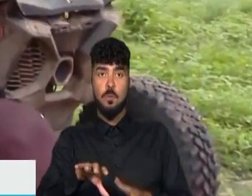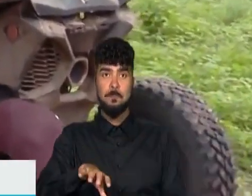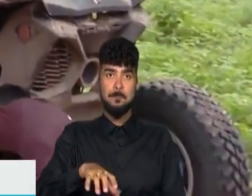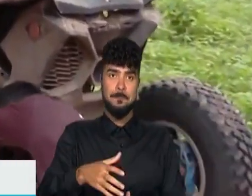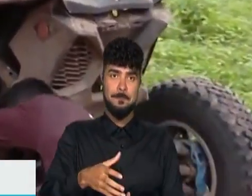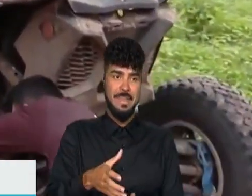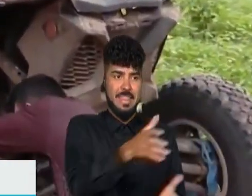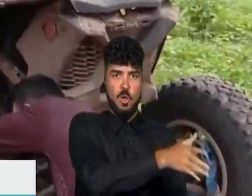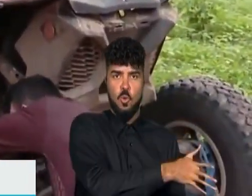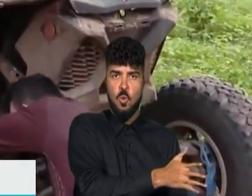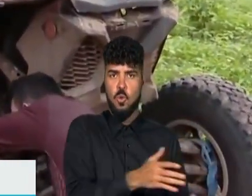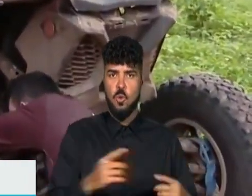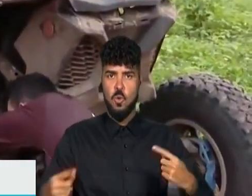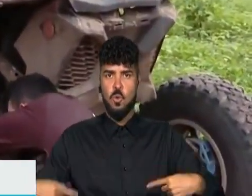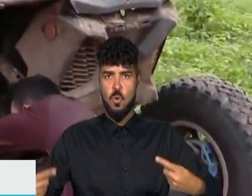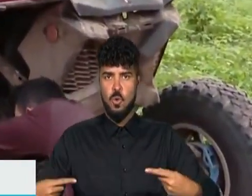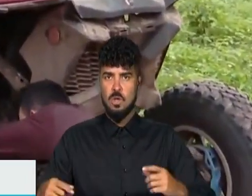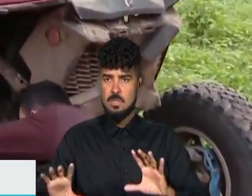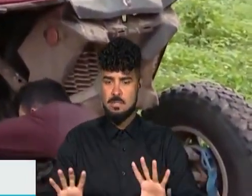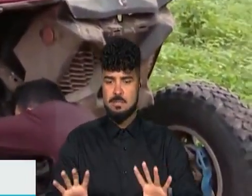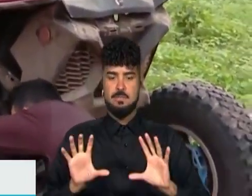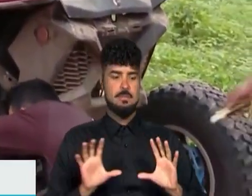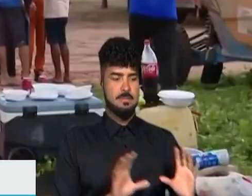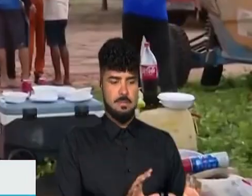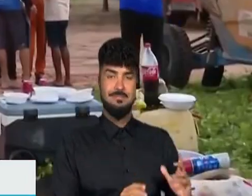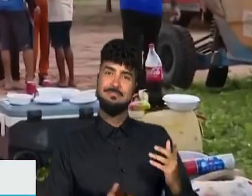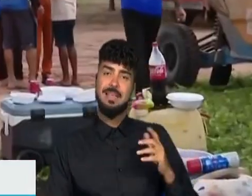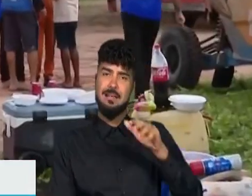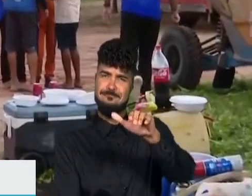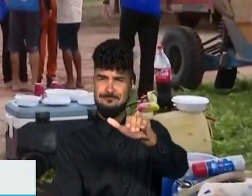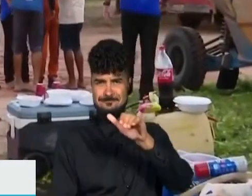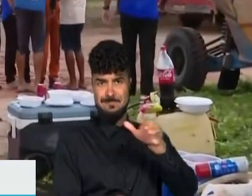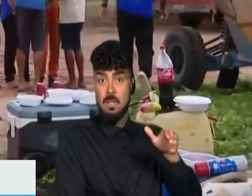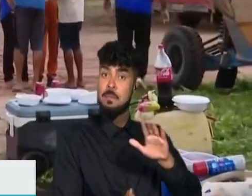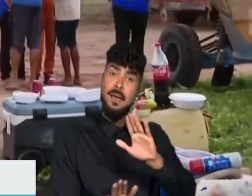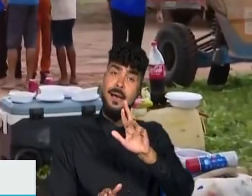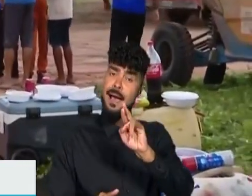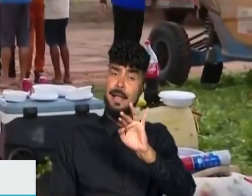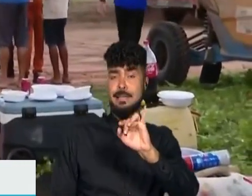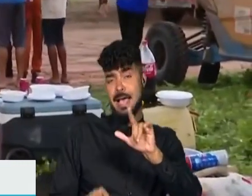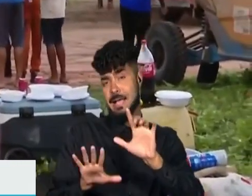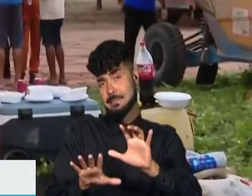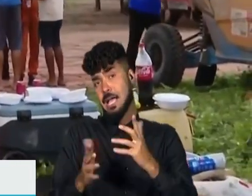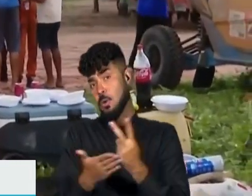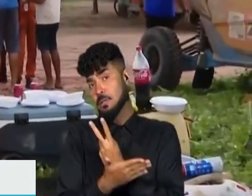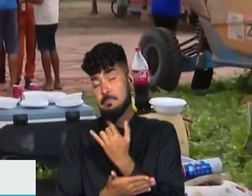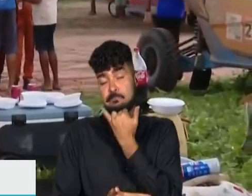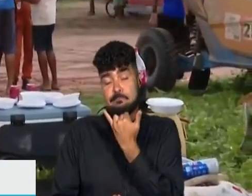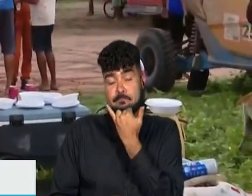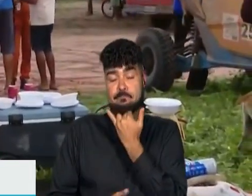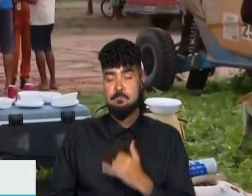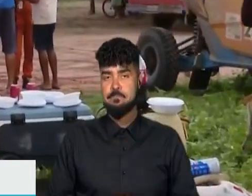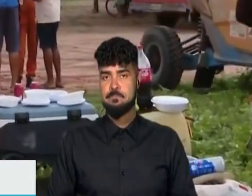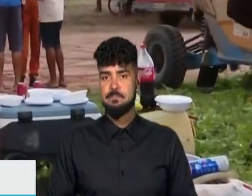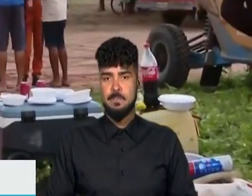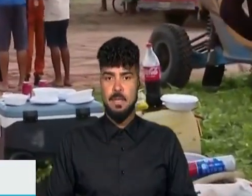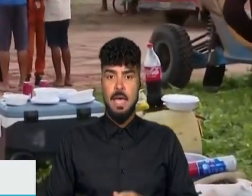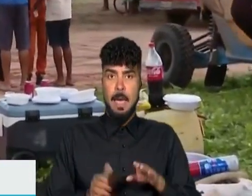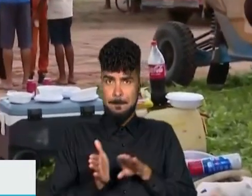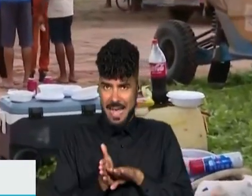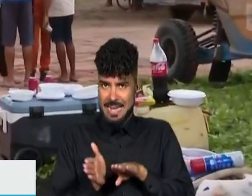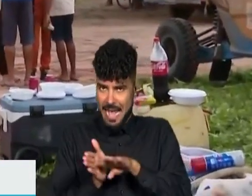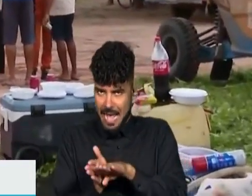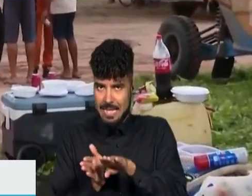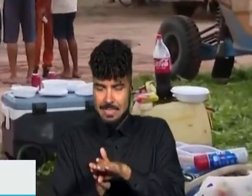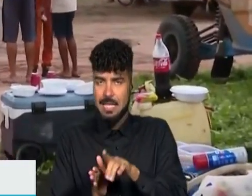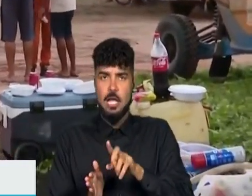redondinho, aí aconteceu isso previsto. Mas rali é assim, né? As paradas não são feitas só para concertos, não. Elas são programadas, já que